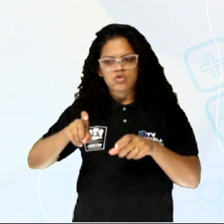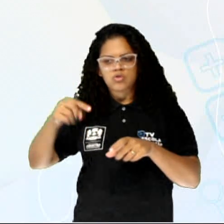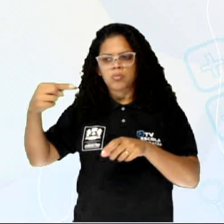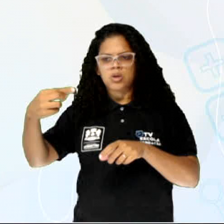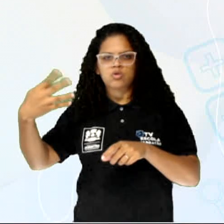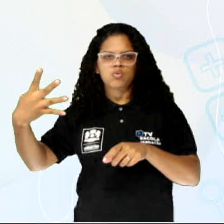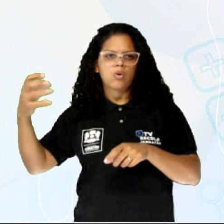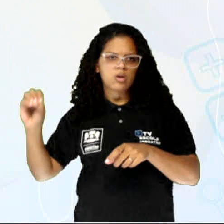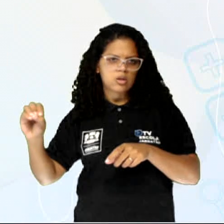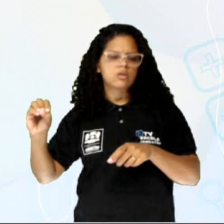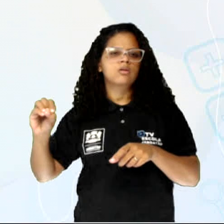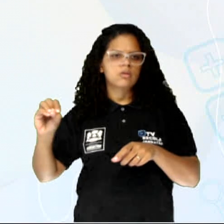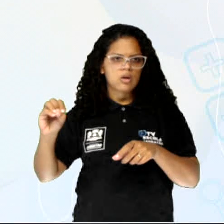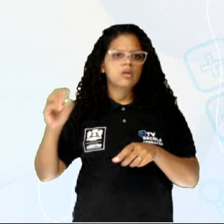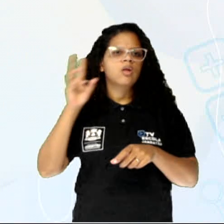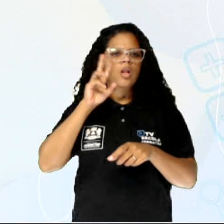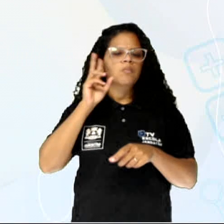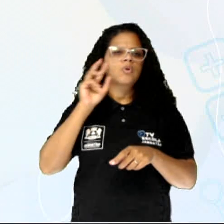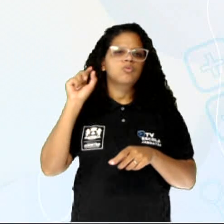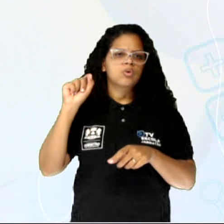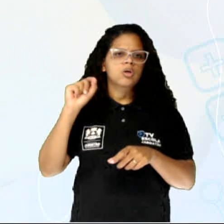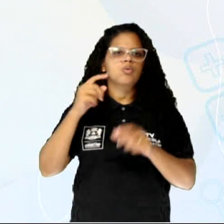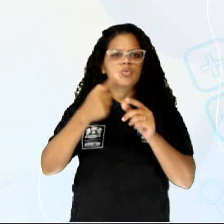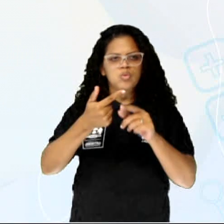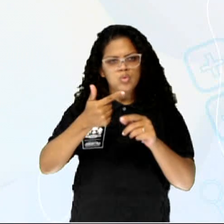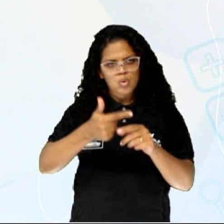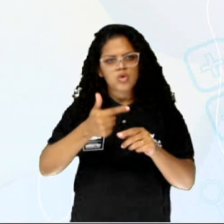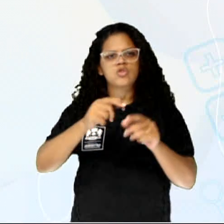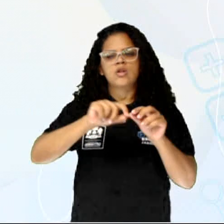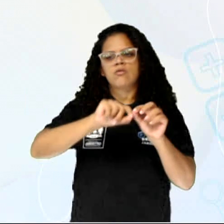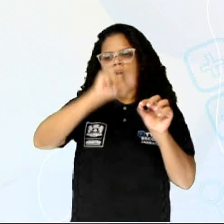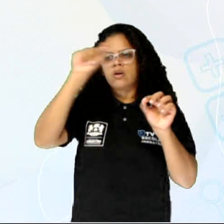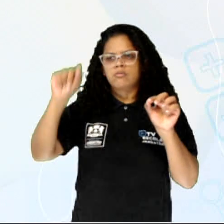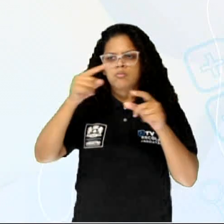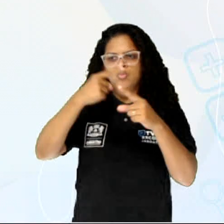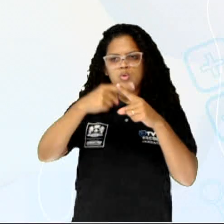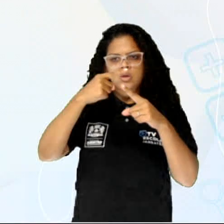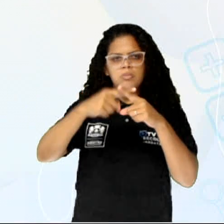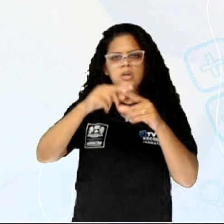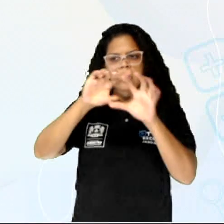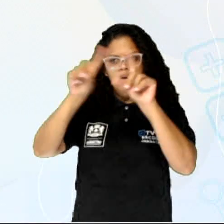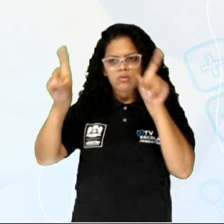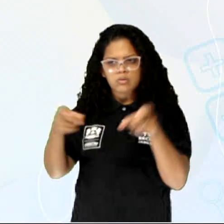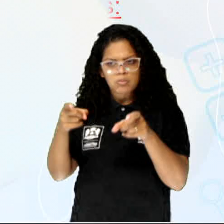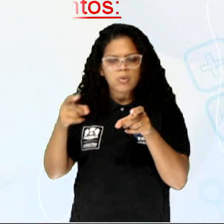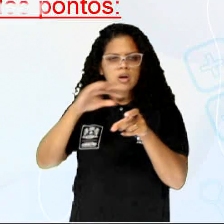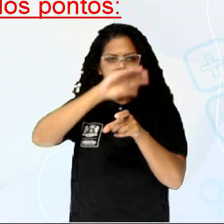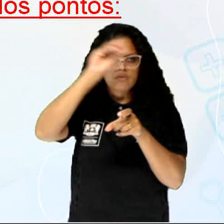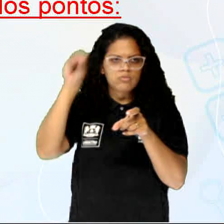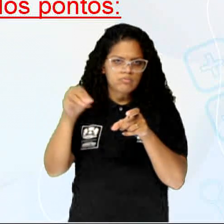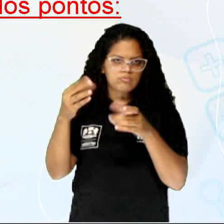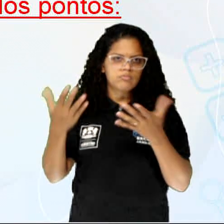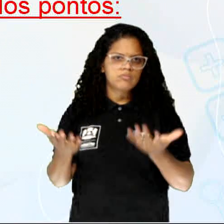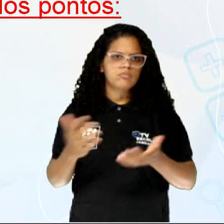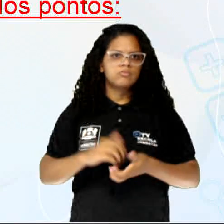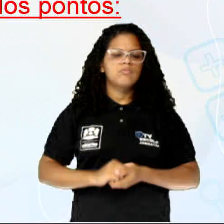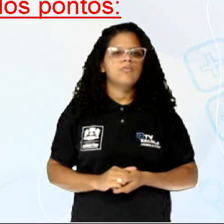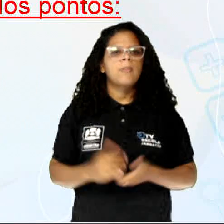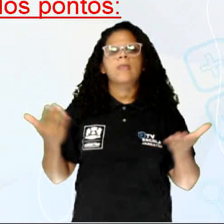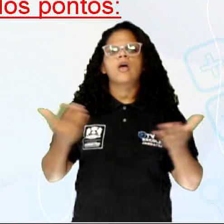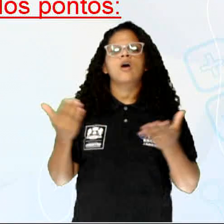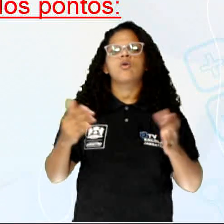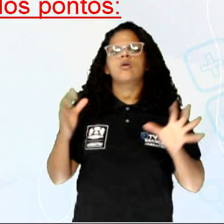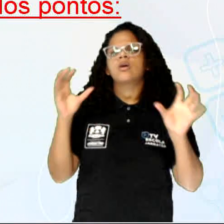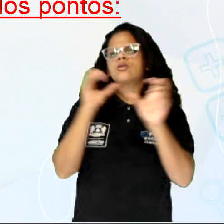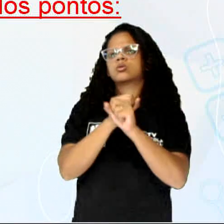né? Esse 2 multiplica tanto o x como o menos 20. Ok. E agora é só fazer o quê? A soma